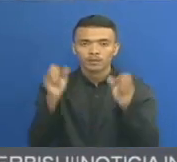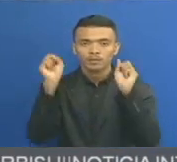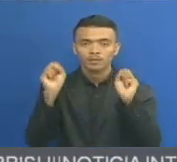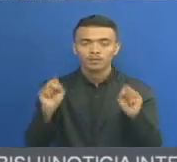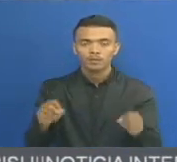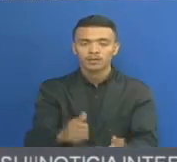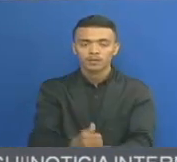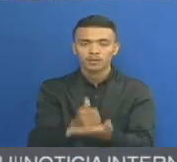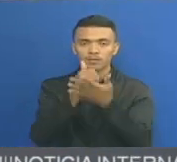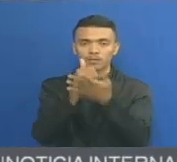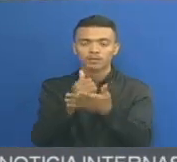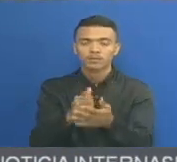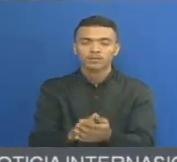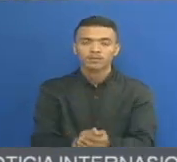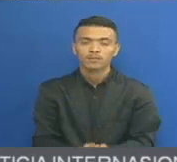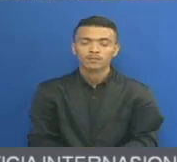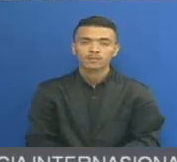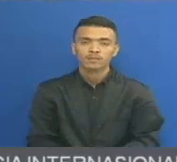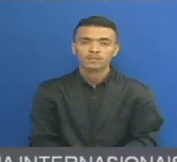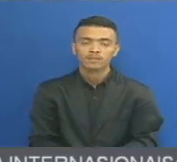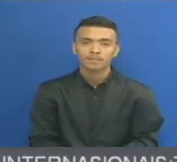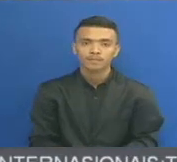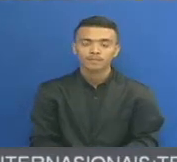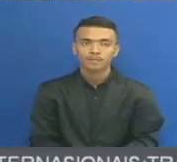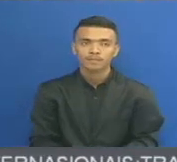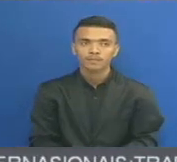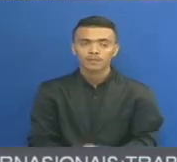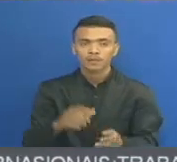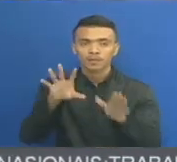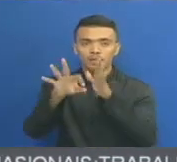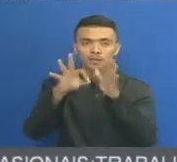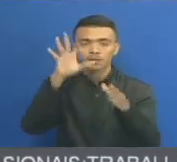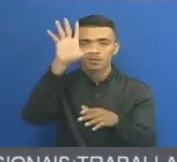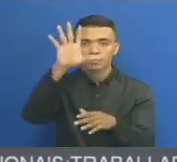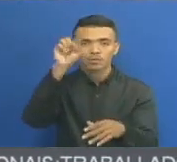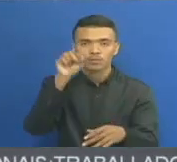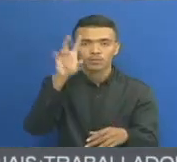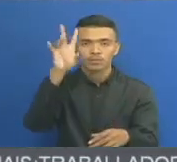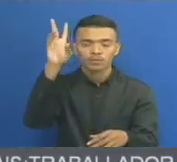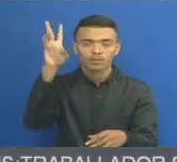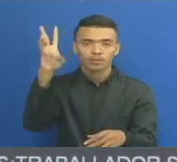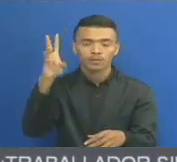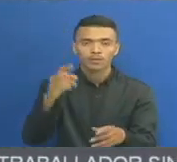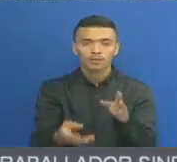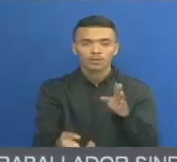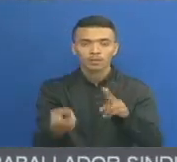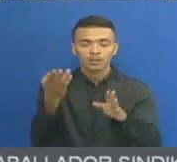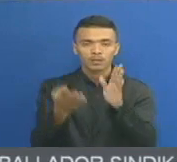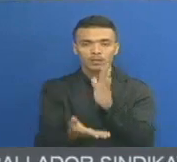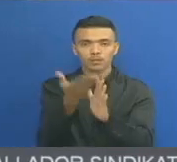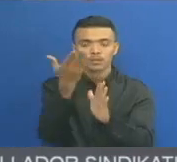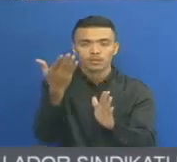kona. Menos. Se nené retanona 5.6, significa que na produção ne sae